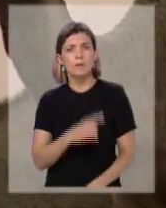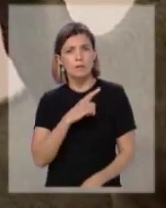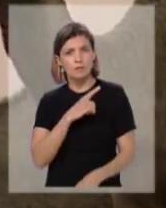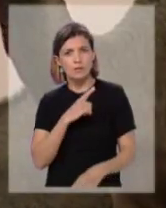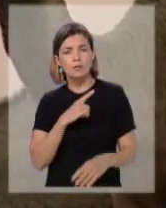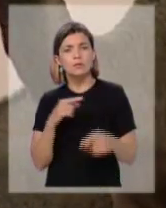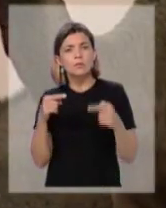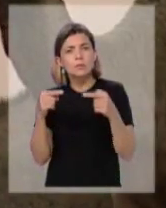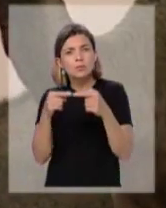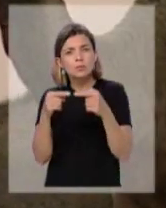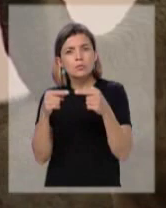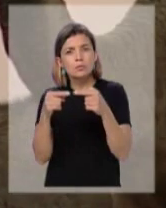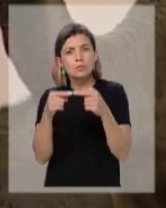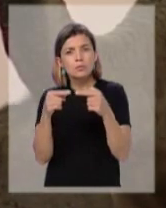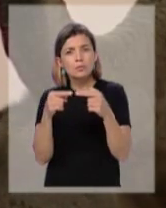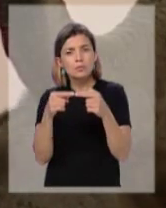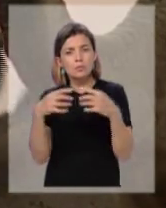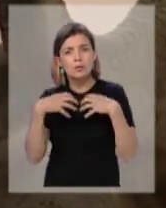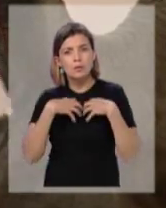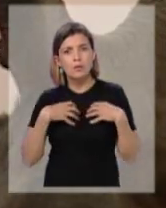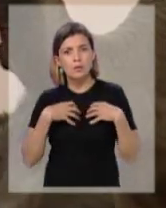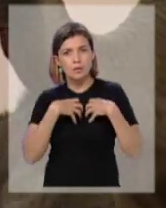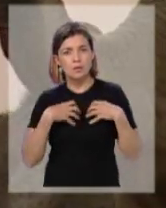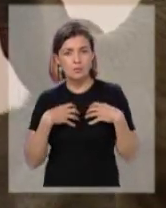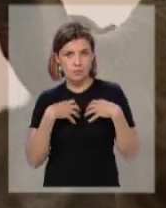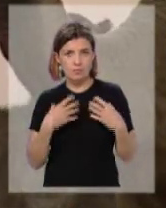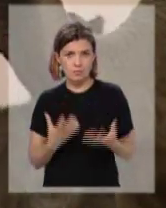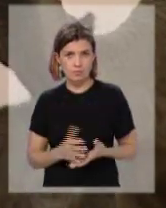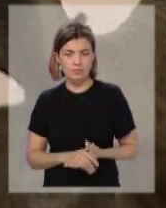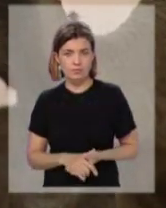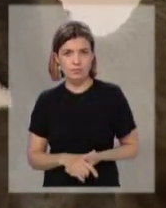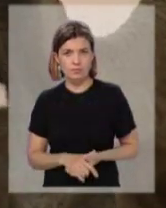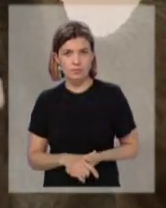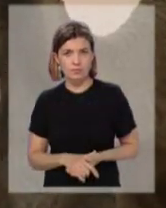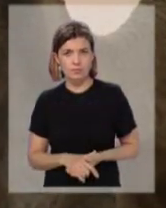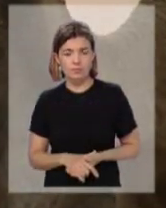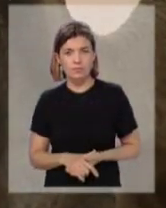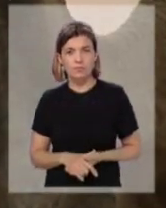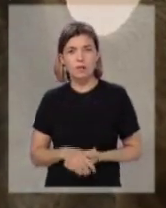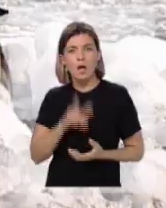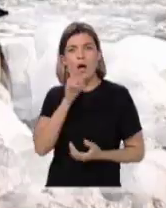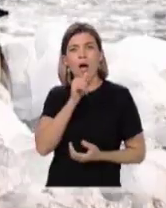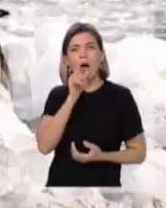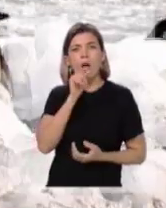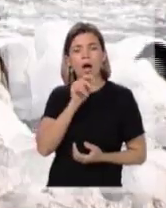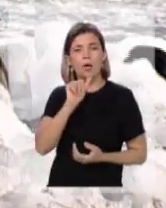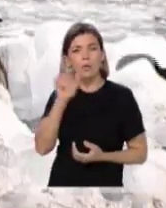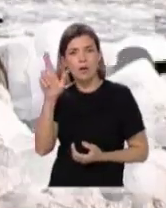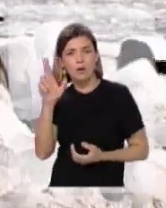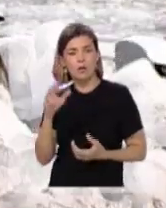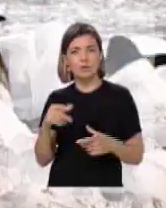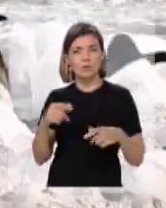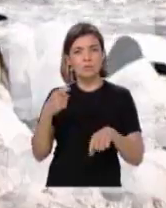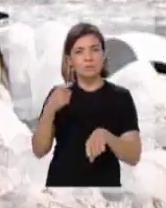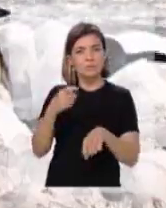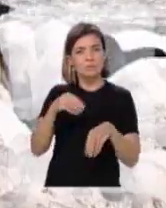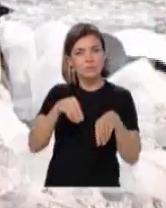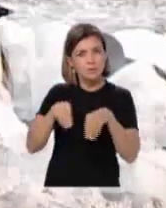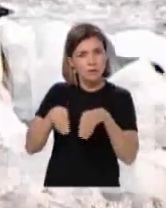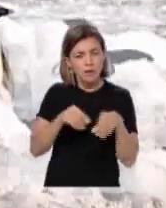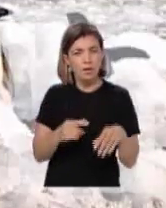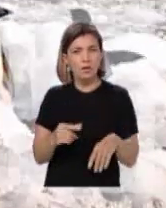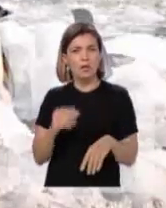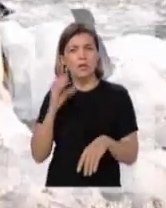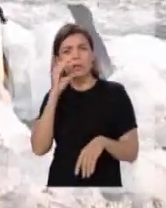Algumas adaptações estão relacionadas aos componentes não vivos do ambiente, como a água, ar,